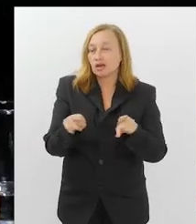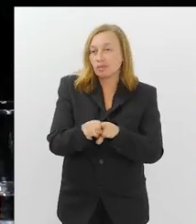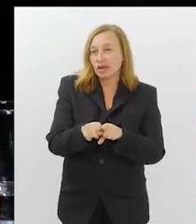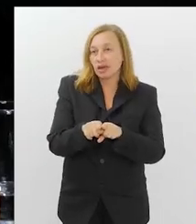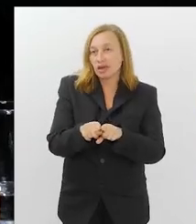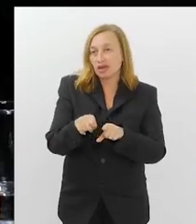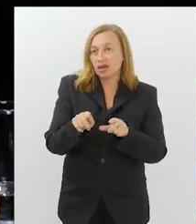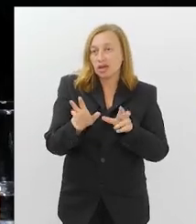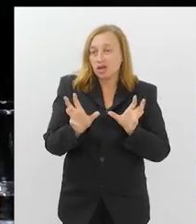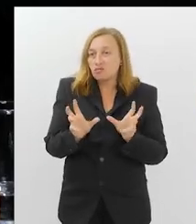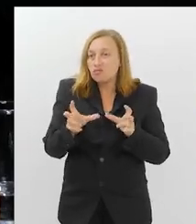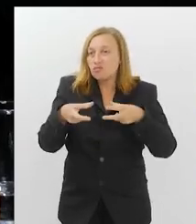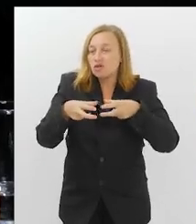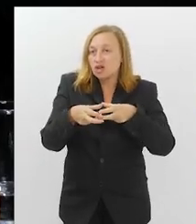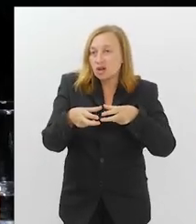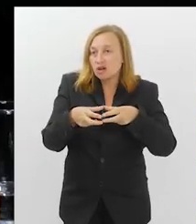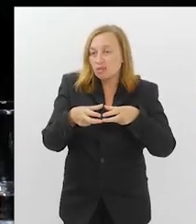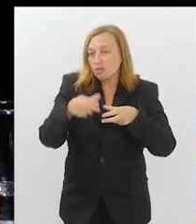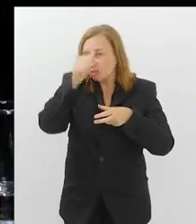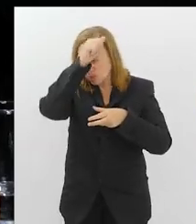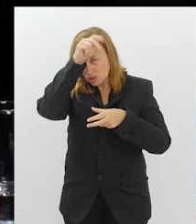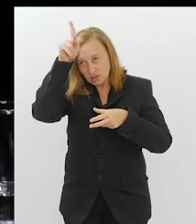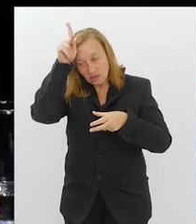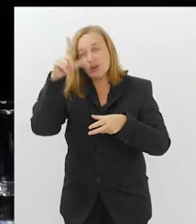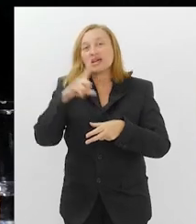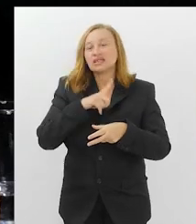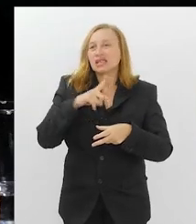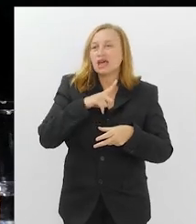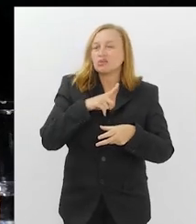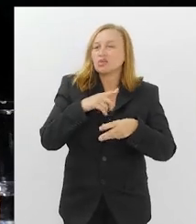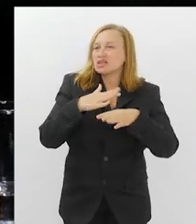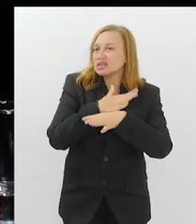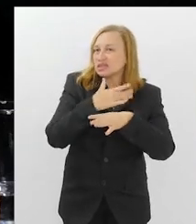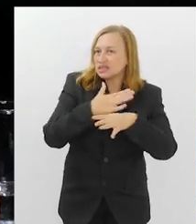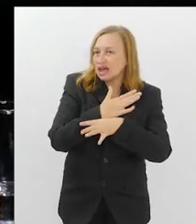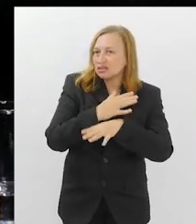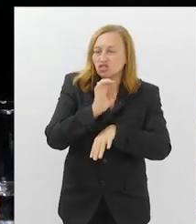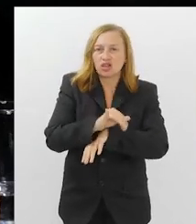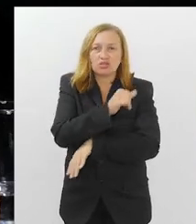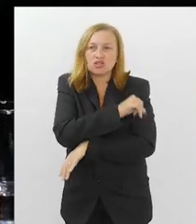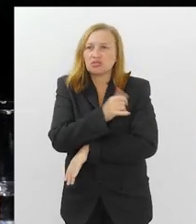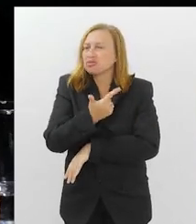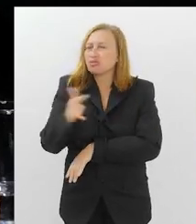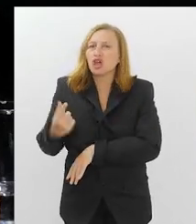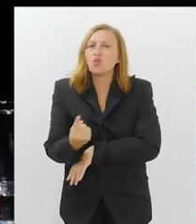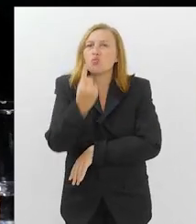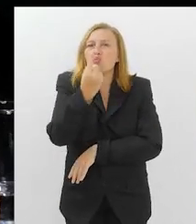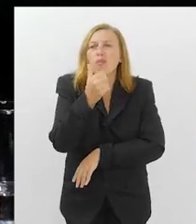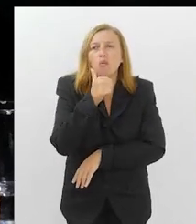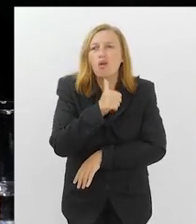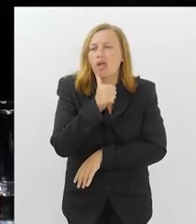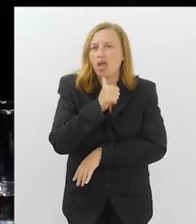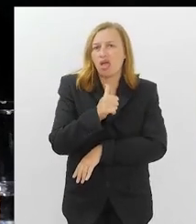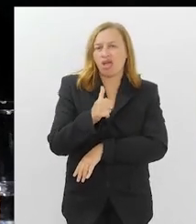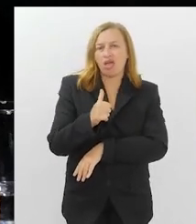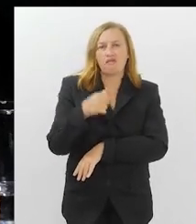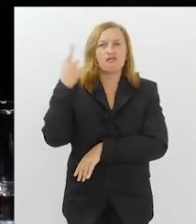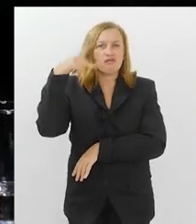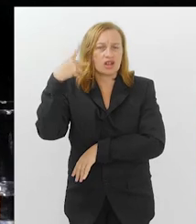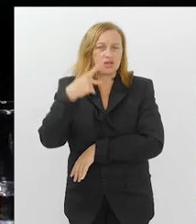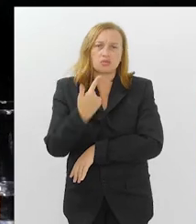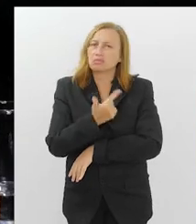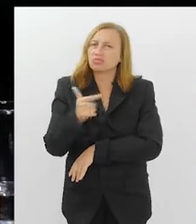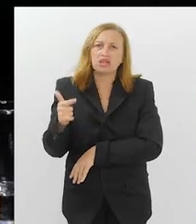câmaras municipais. Fazendo um recortezinho, nós temos aqui cidades do nosso estado do Rio de Janeiro que não tem uma vereadora